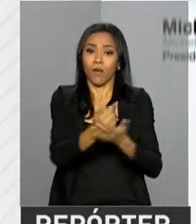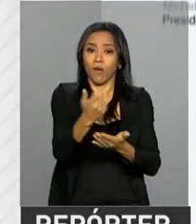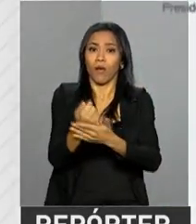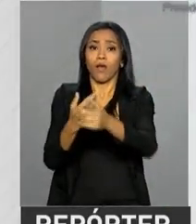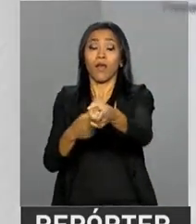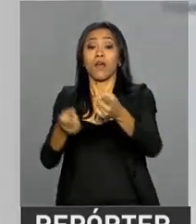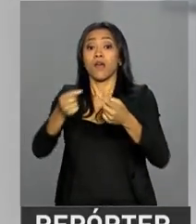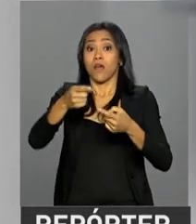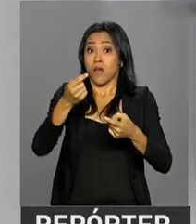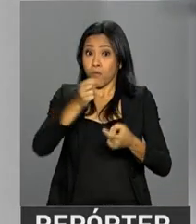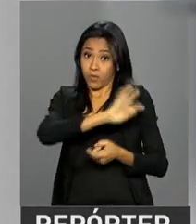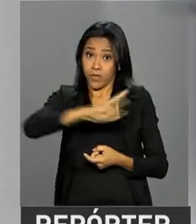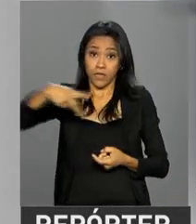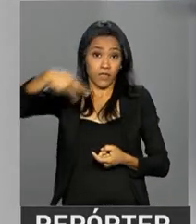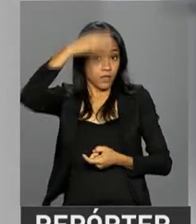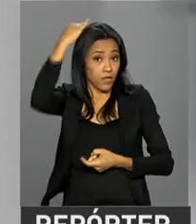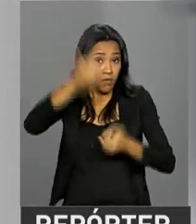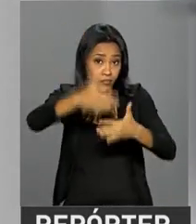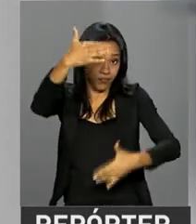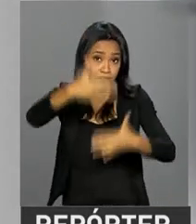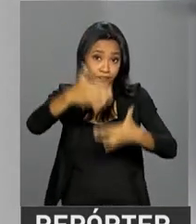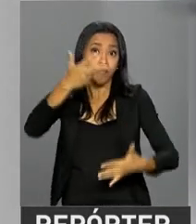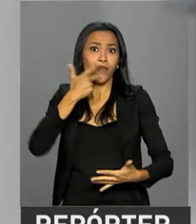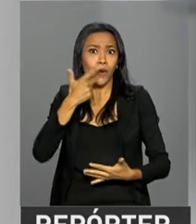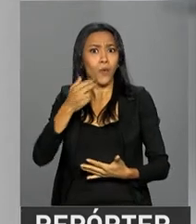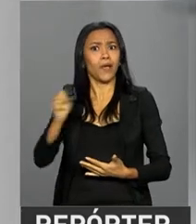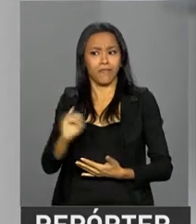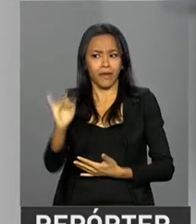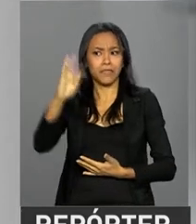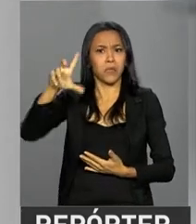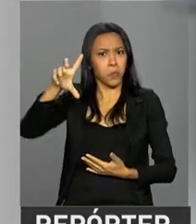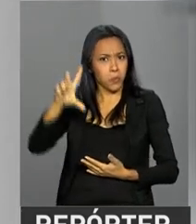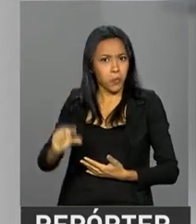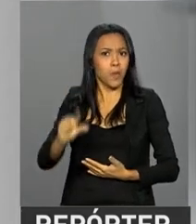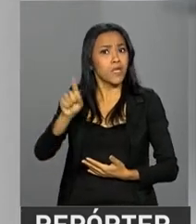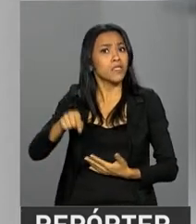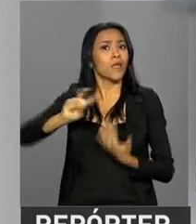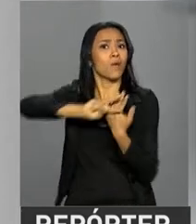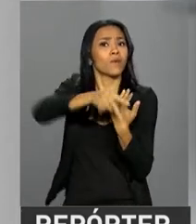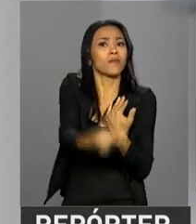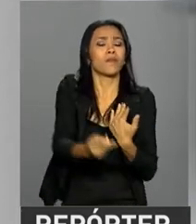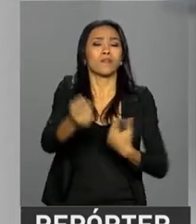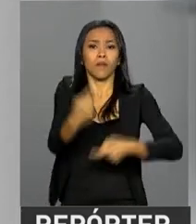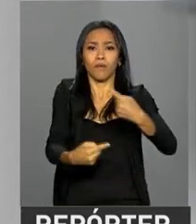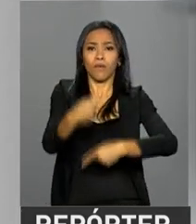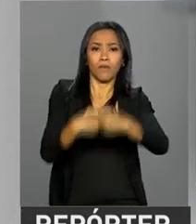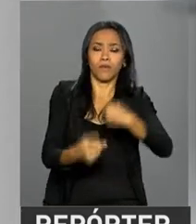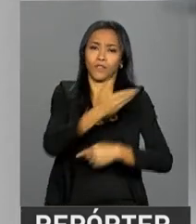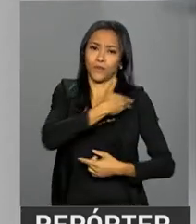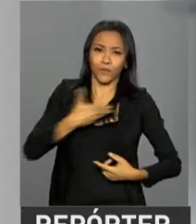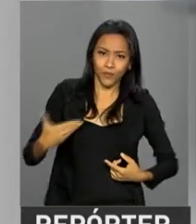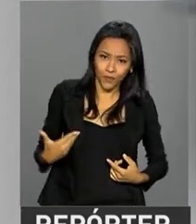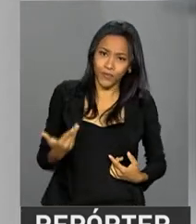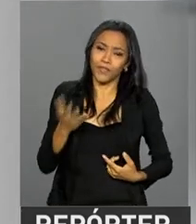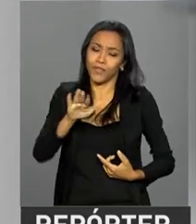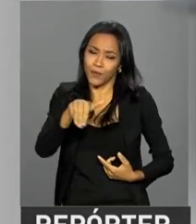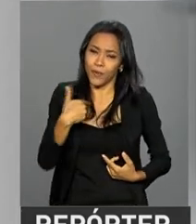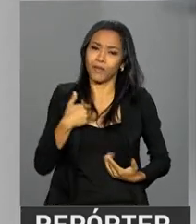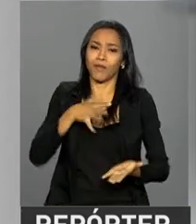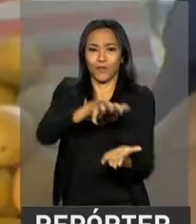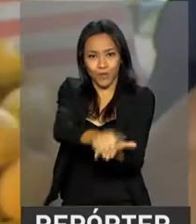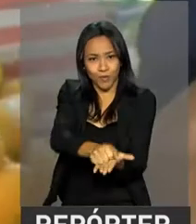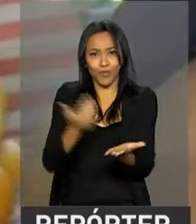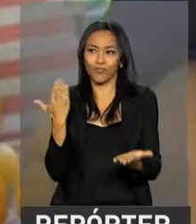presidente michel temer comentou a queda da inflação e disse que o resultado é reflexo da política econômica adotada quando assumiu o